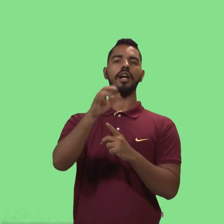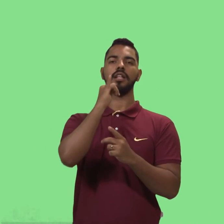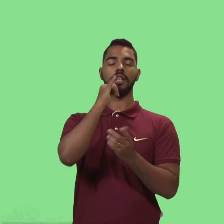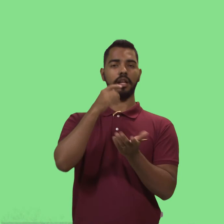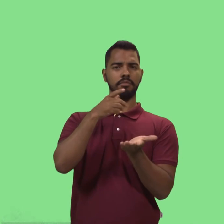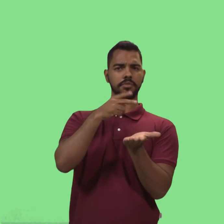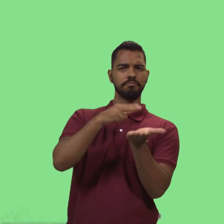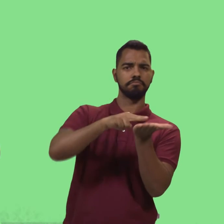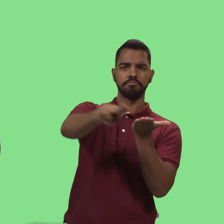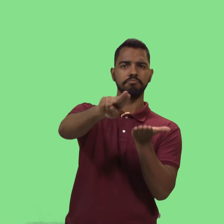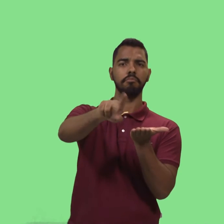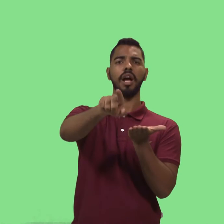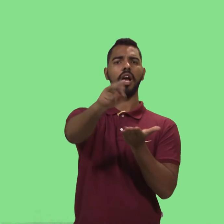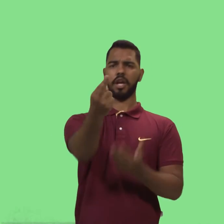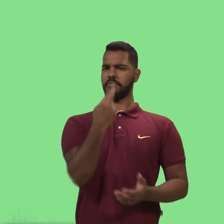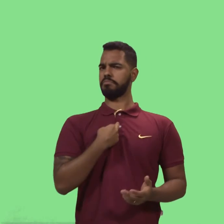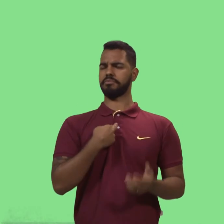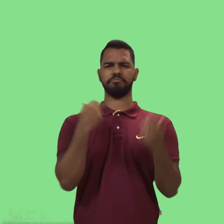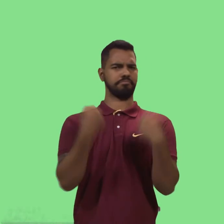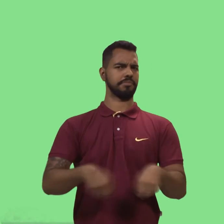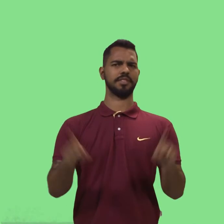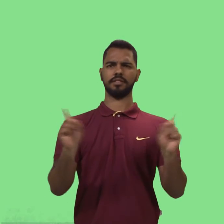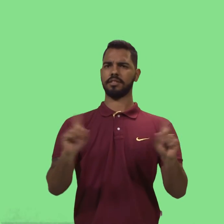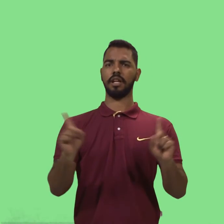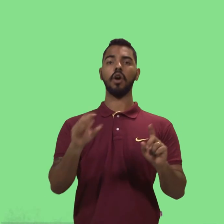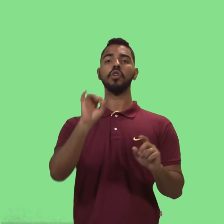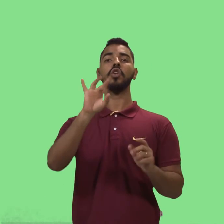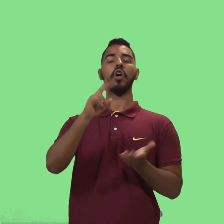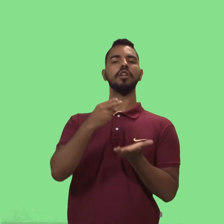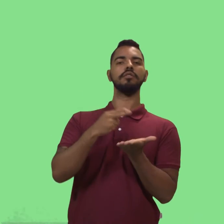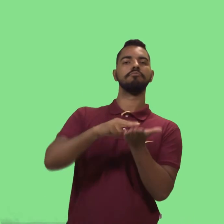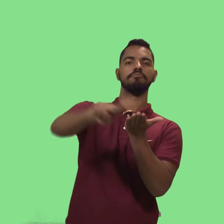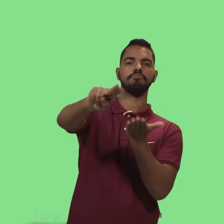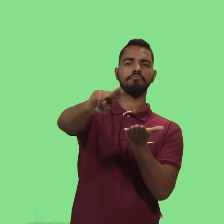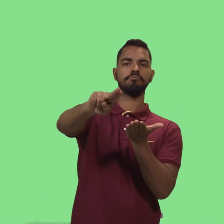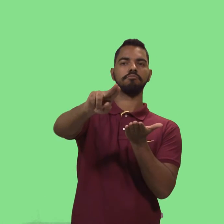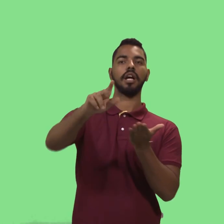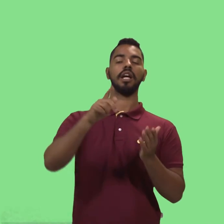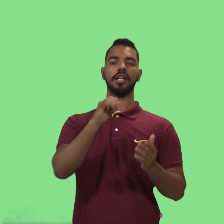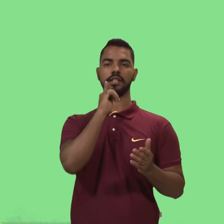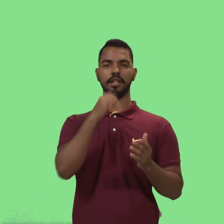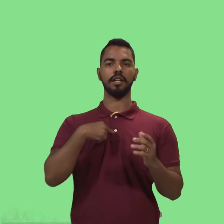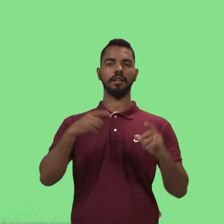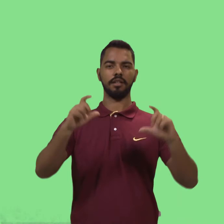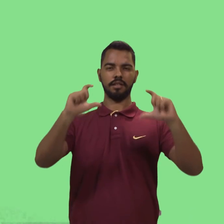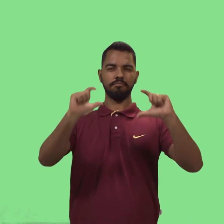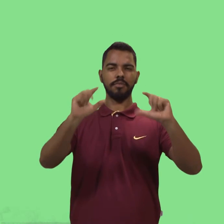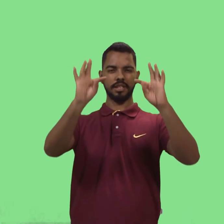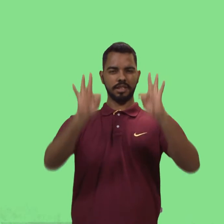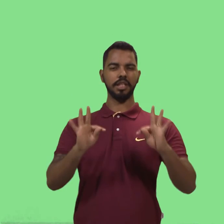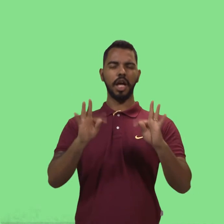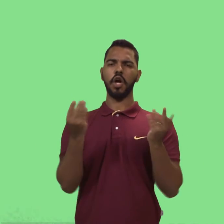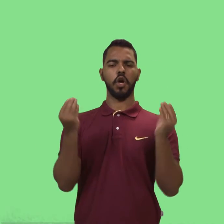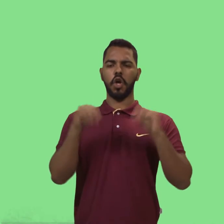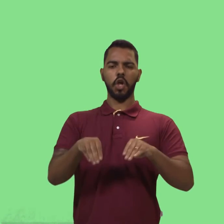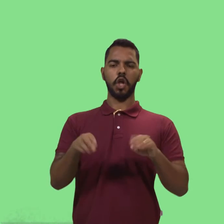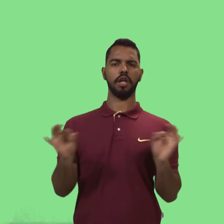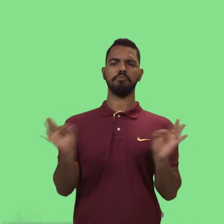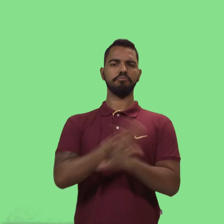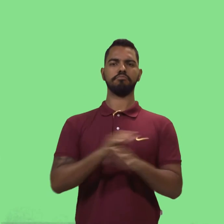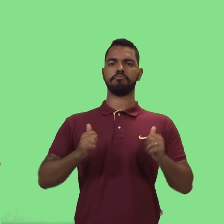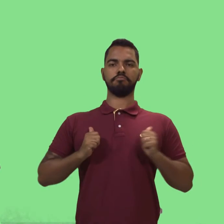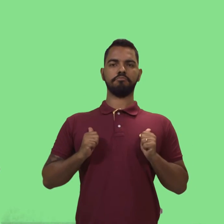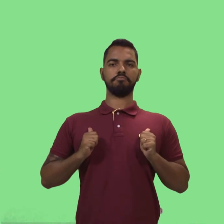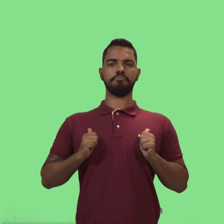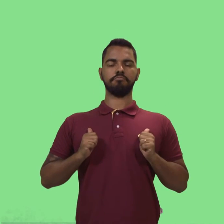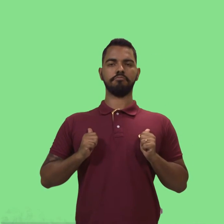os despachos com respostas são escritos no corpo do próprio documento. Então nós temos aí uma